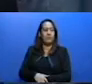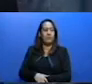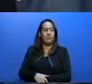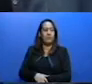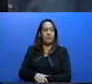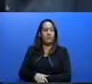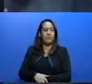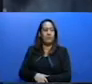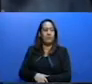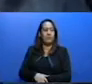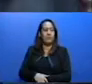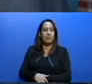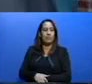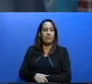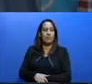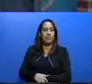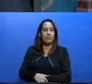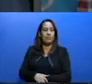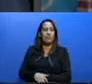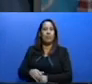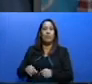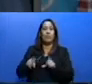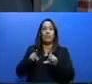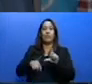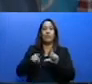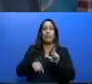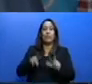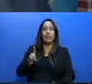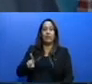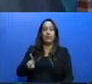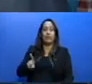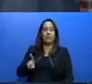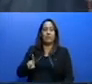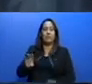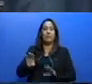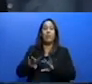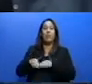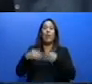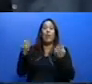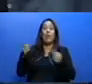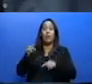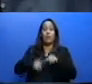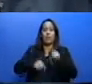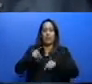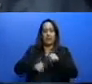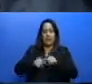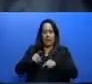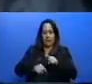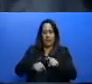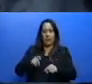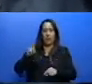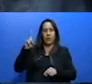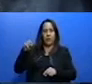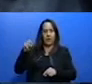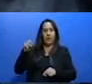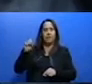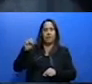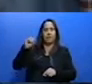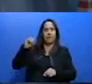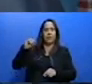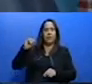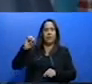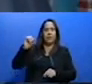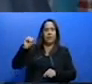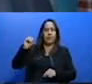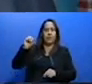Escreveram? Bem caprichado? Letra D. Qual material é considerado um isolante térmico? E